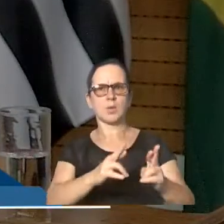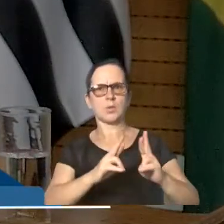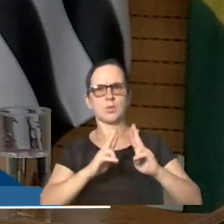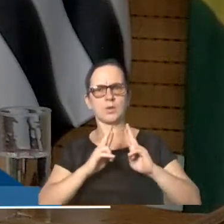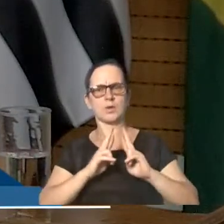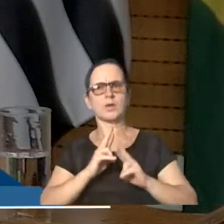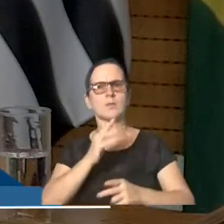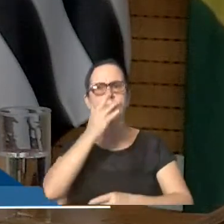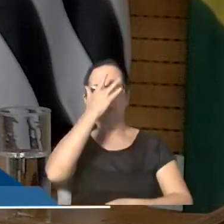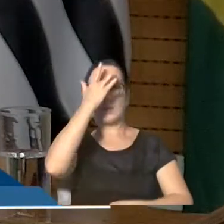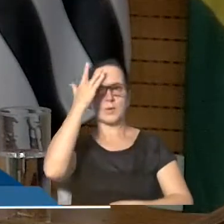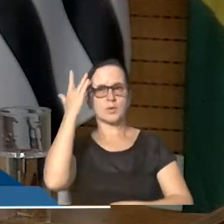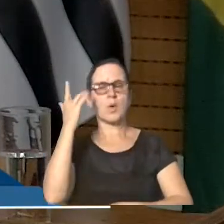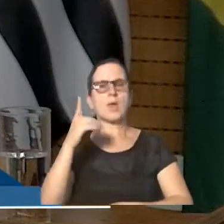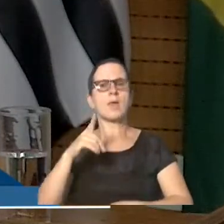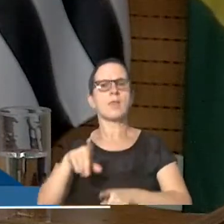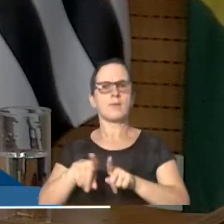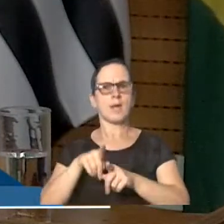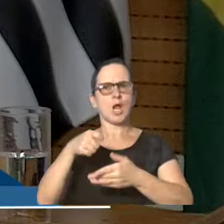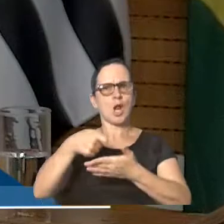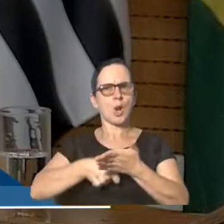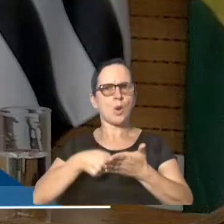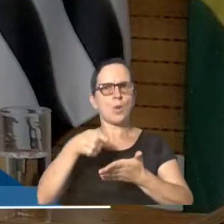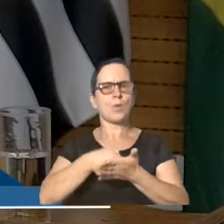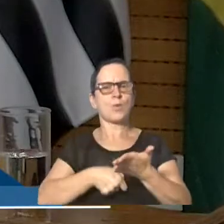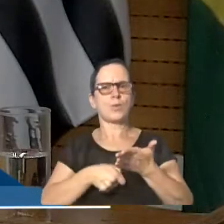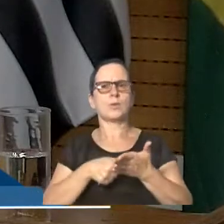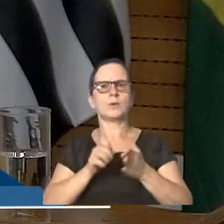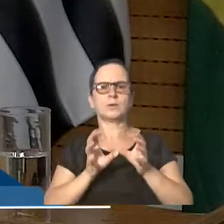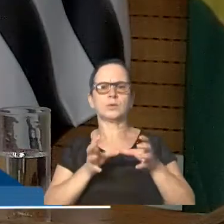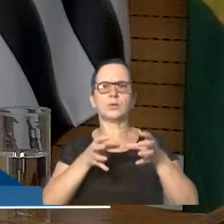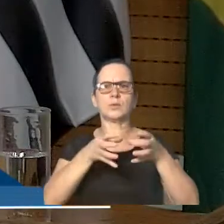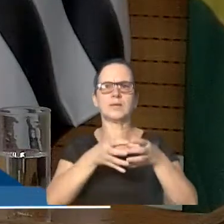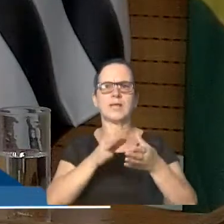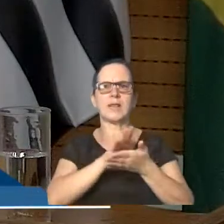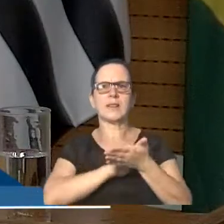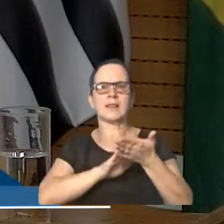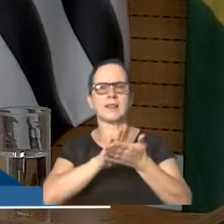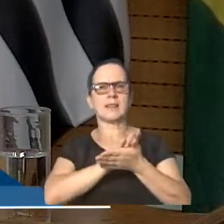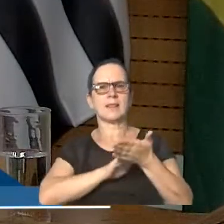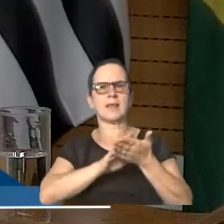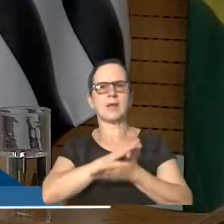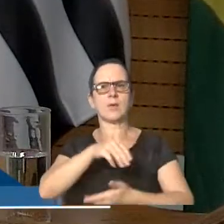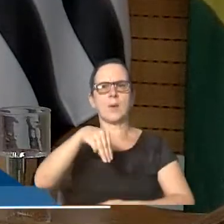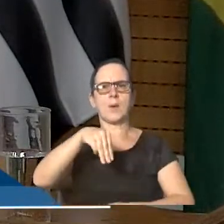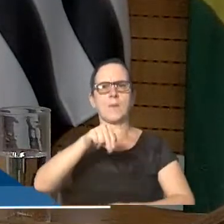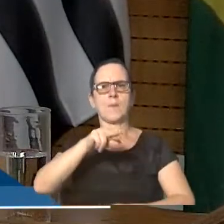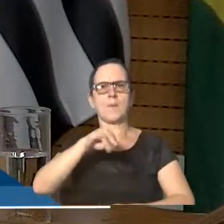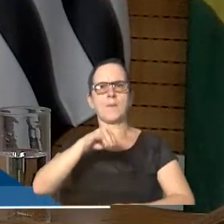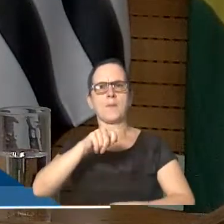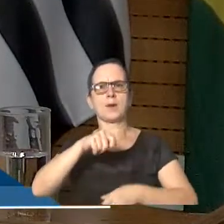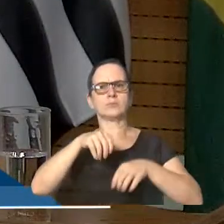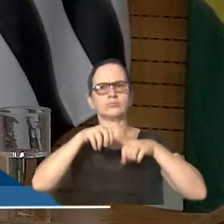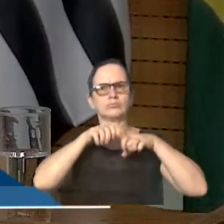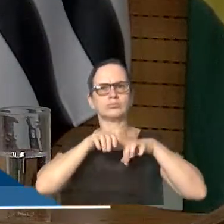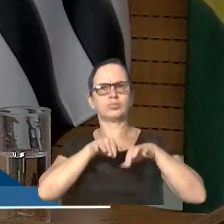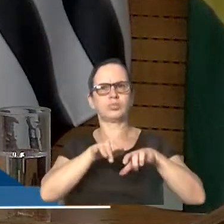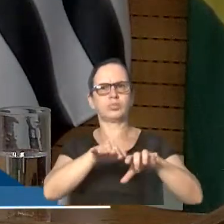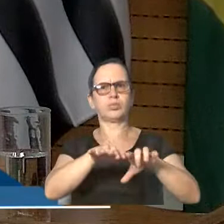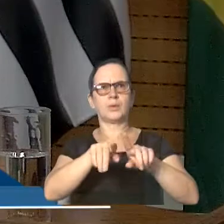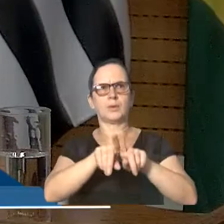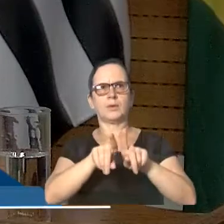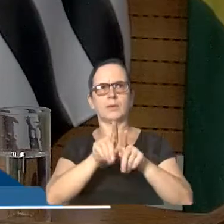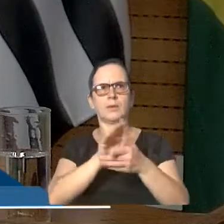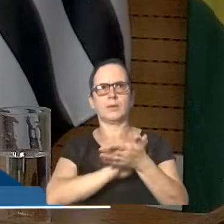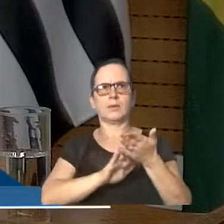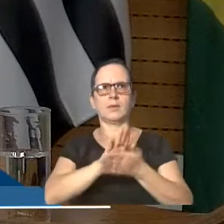uma pessoa que luta muito pela comunidade, é que nenhuma máquina nós temos na cidade. Não temos hoje,